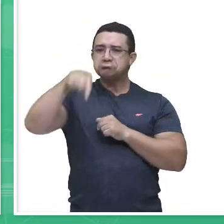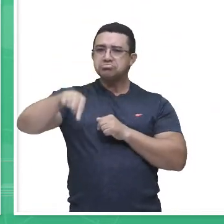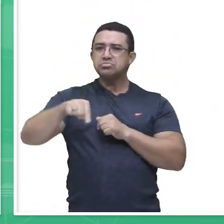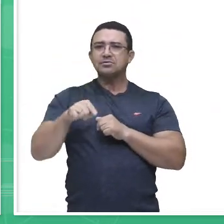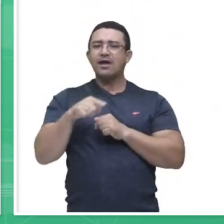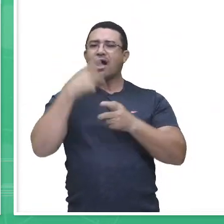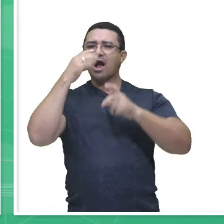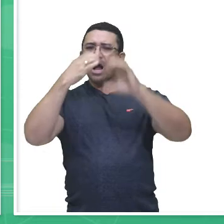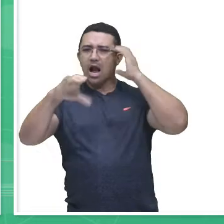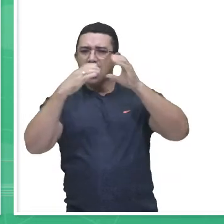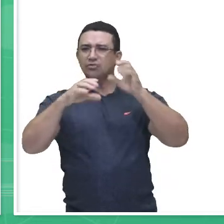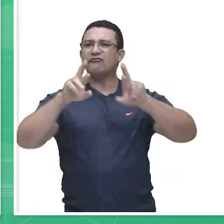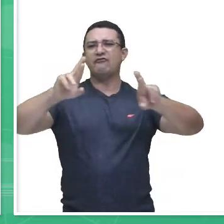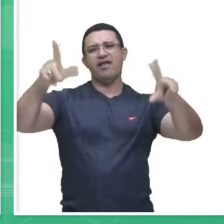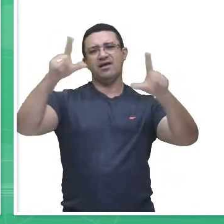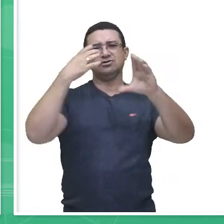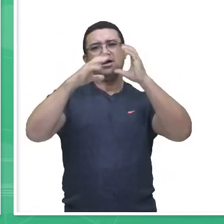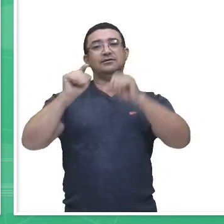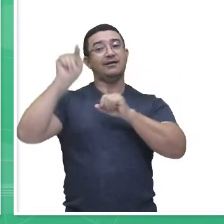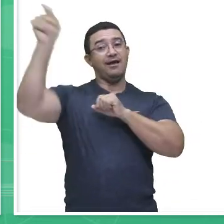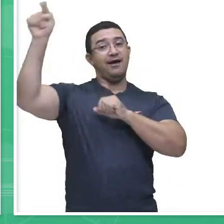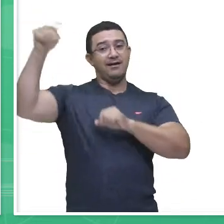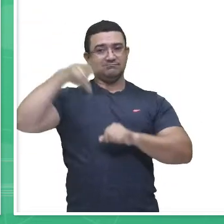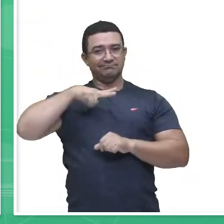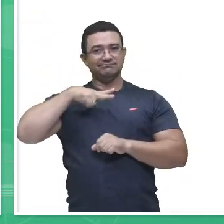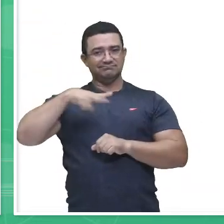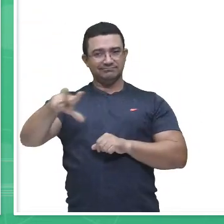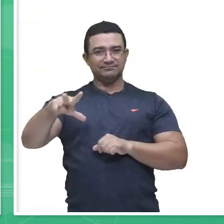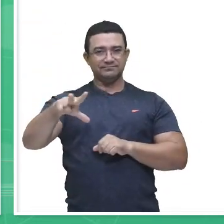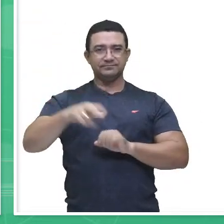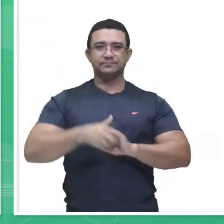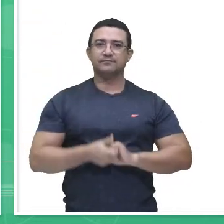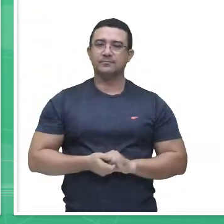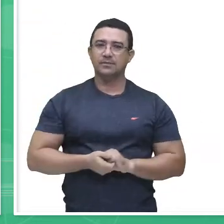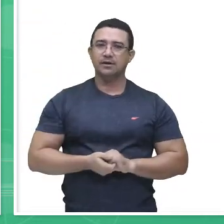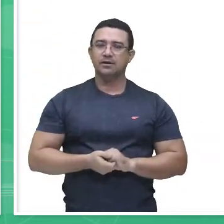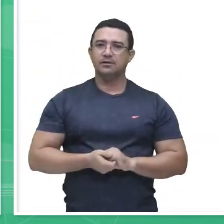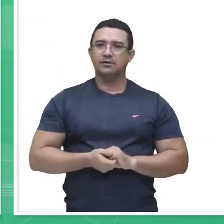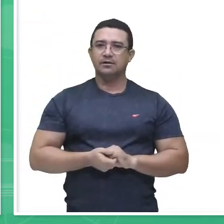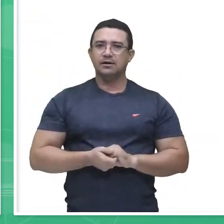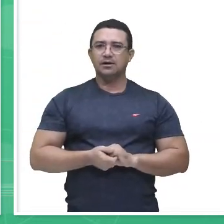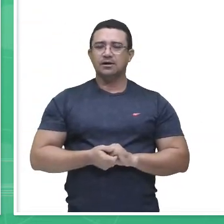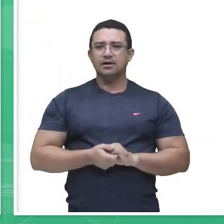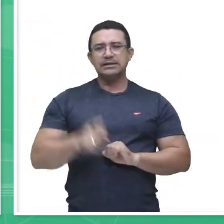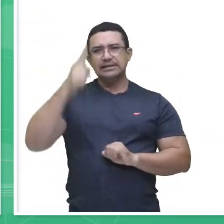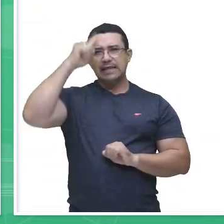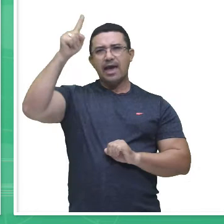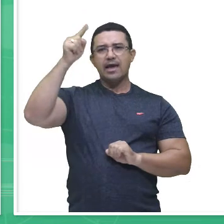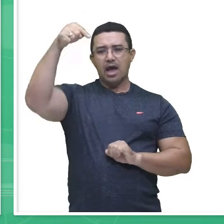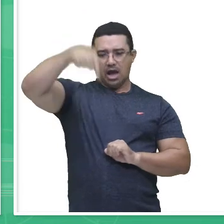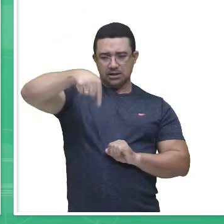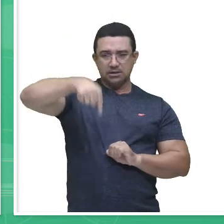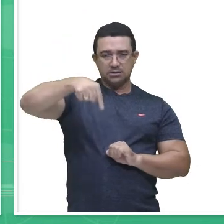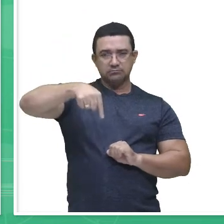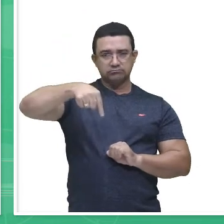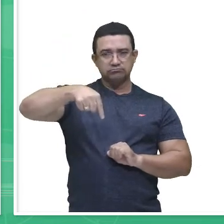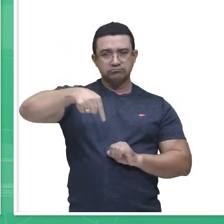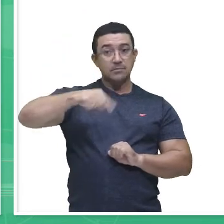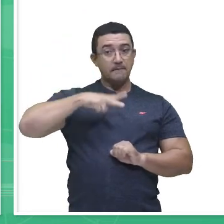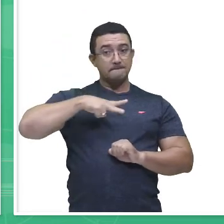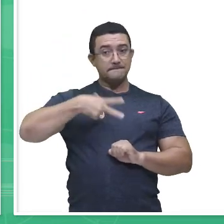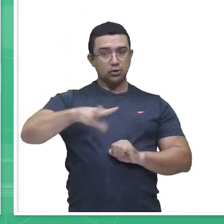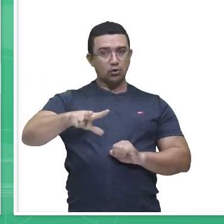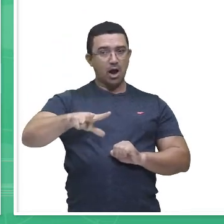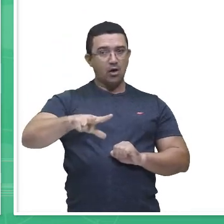não gorjeiam como lá. Percebe que a gente tem bem marcado, olha só, a ideia do aqui, o exílio, onde o eu lírico